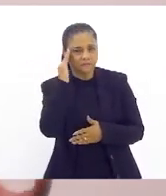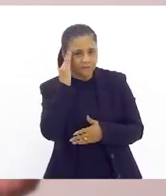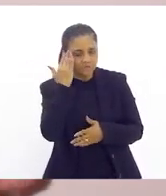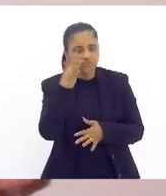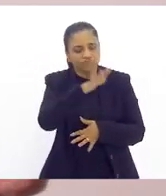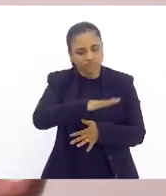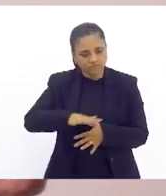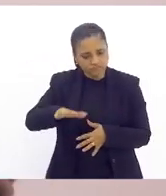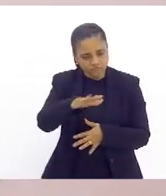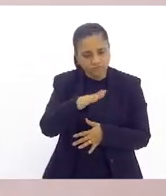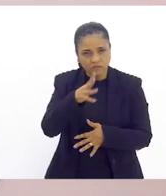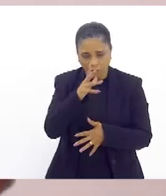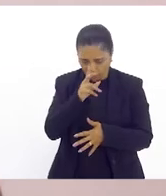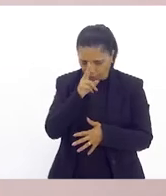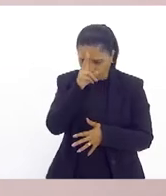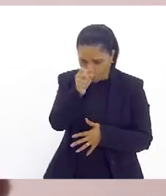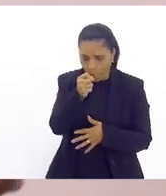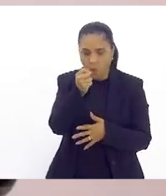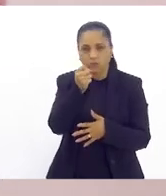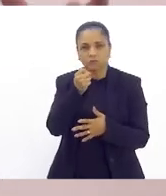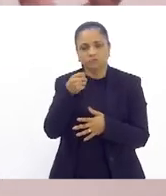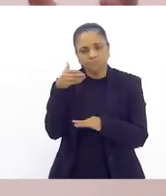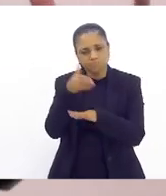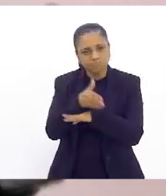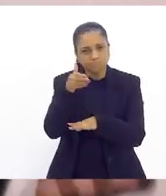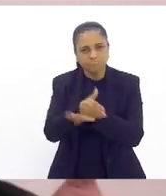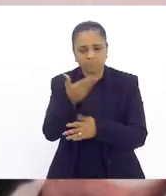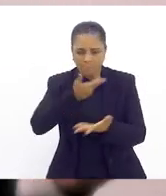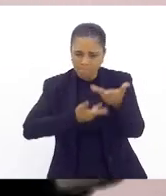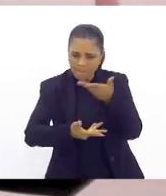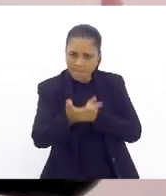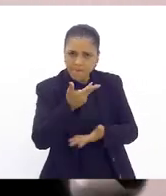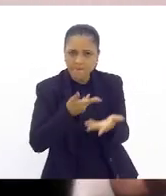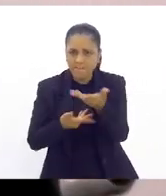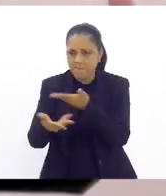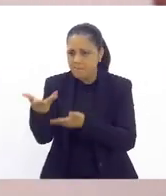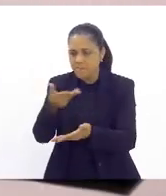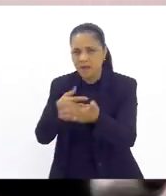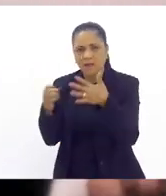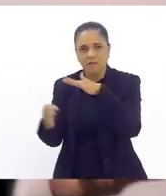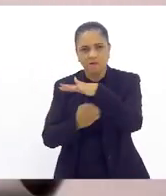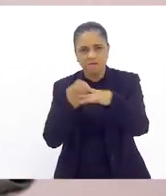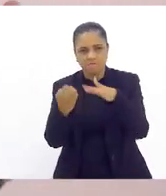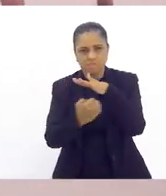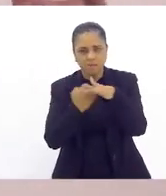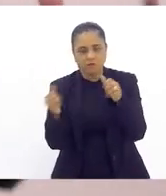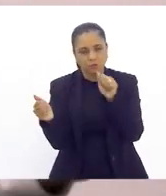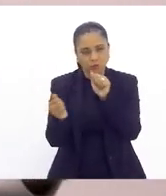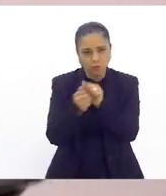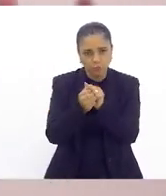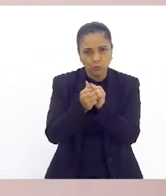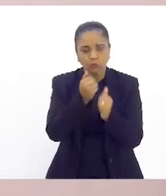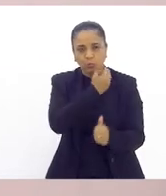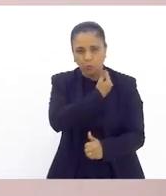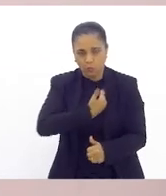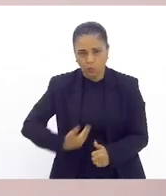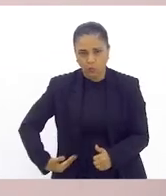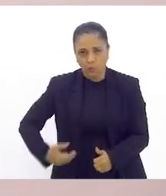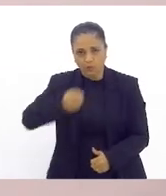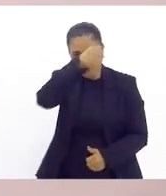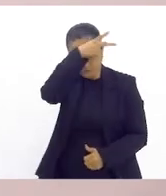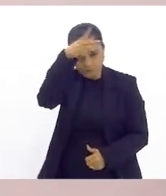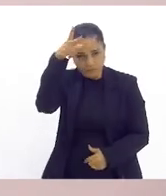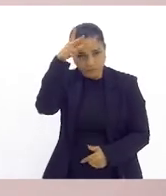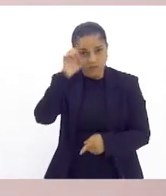institucional forte participativo que as empresas possam participar junto com o poder público estadual e Federal